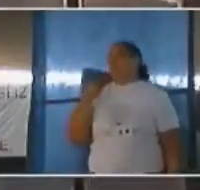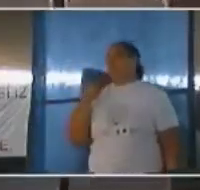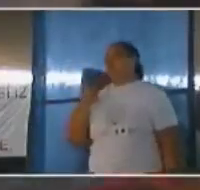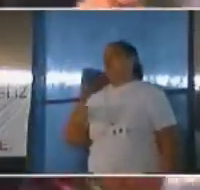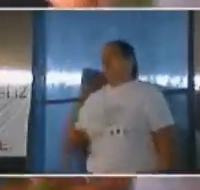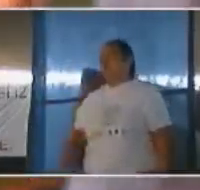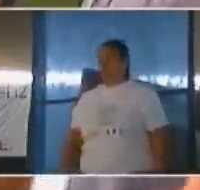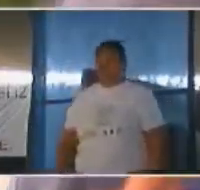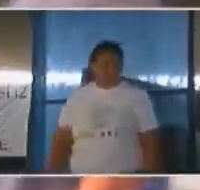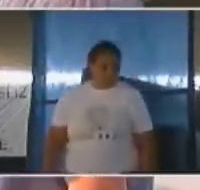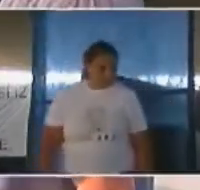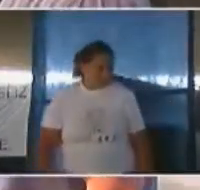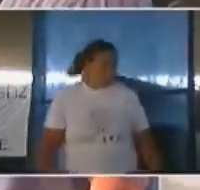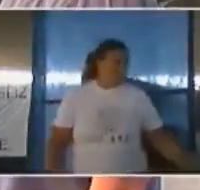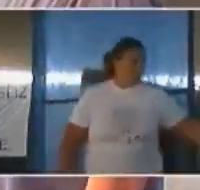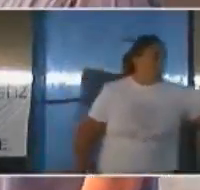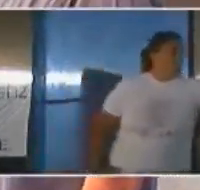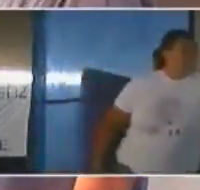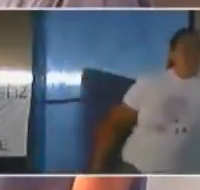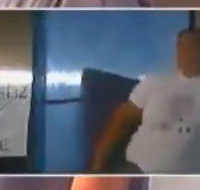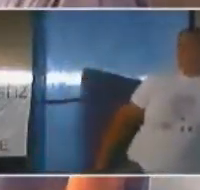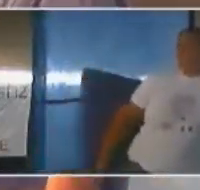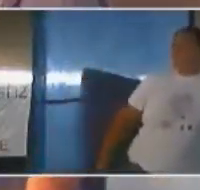Obrigado. Mais alguém?